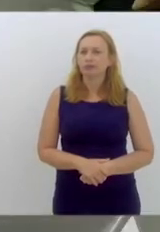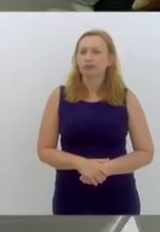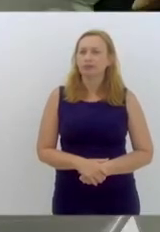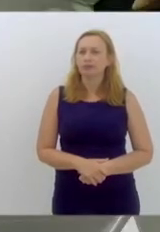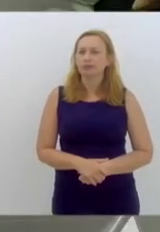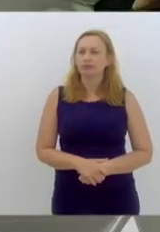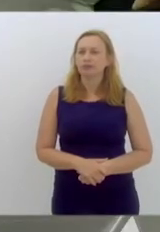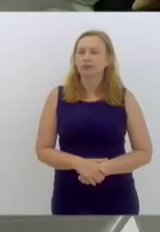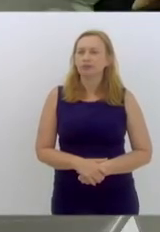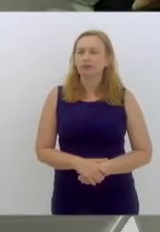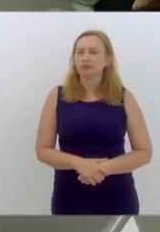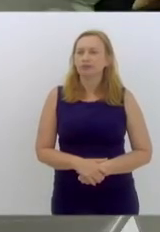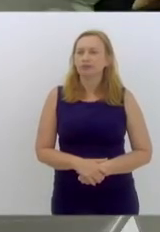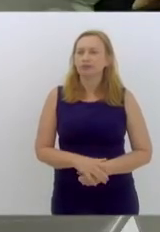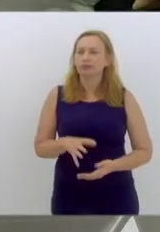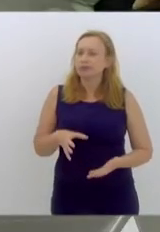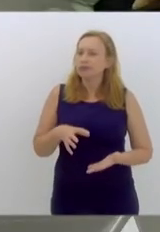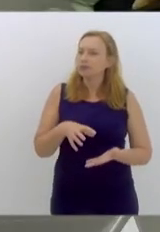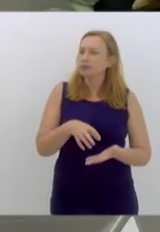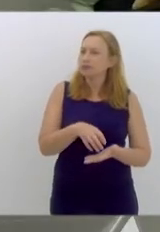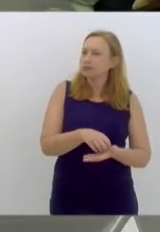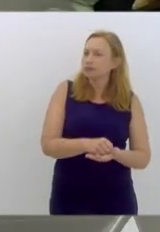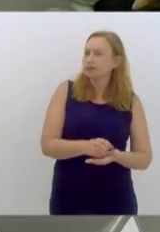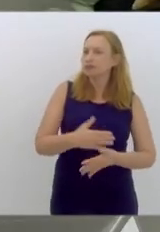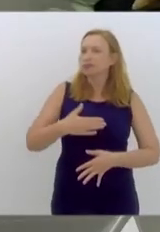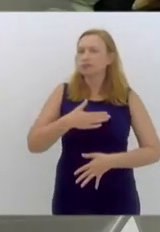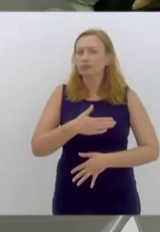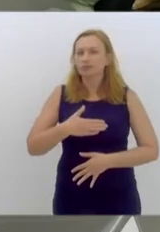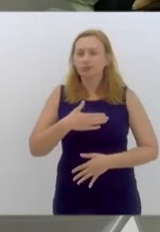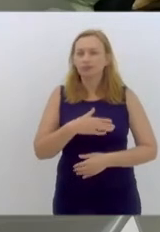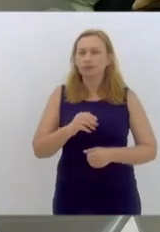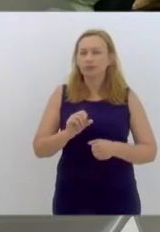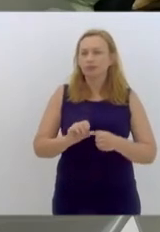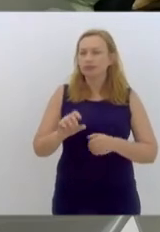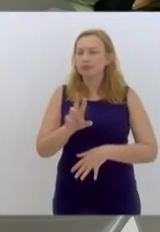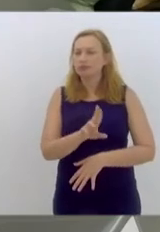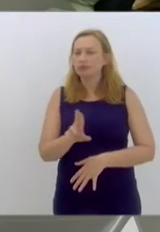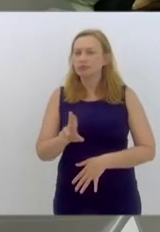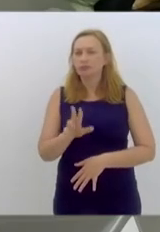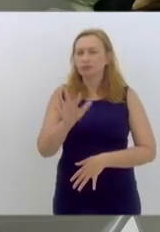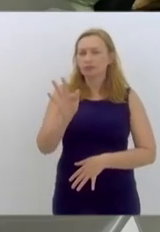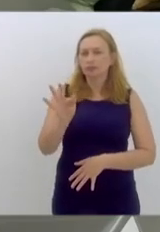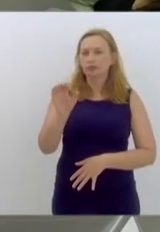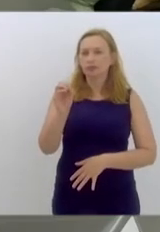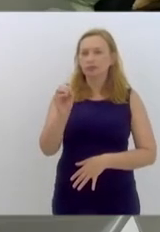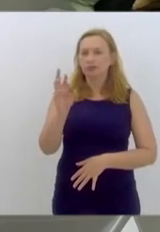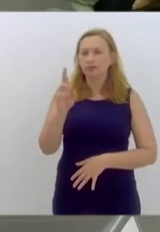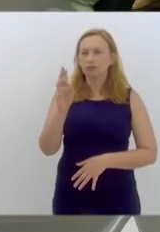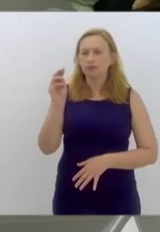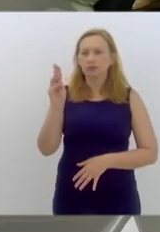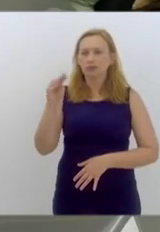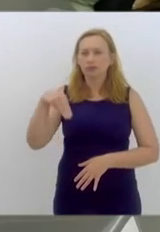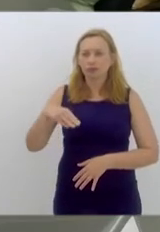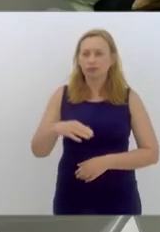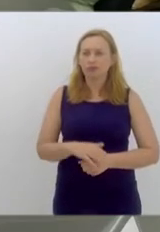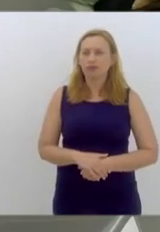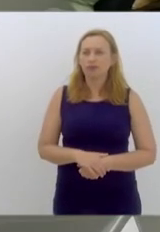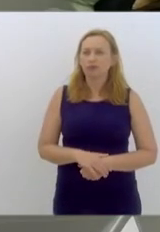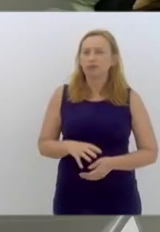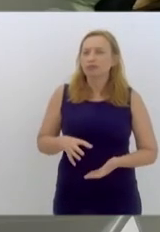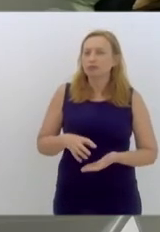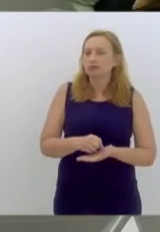Praticamente um registro que eu gostaria de fazer em nome do fórum. Fala mais próximo ao microfone, por favor. Um